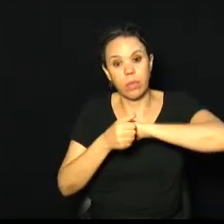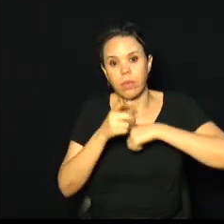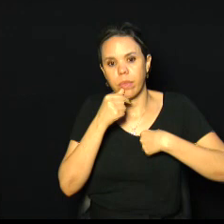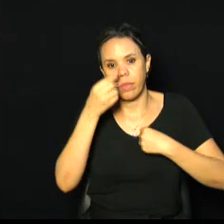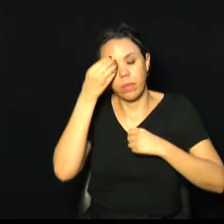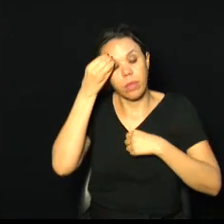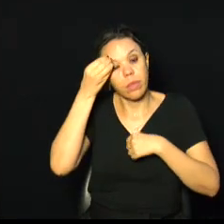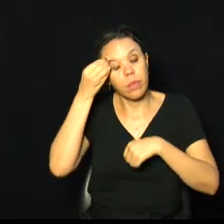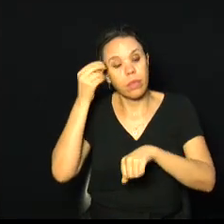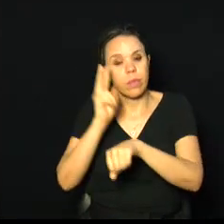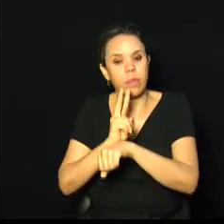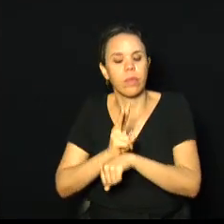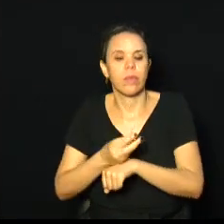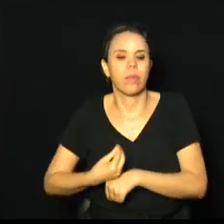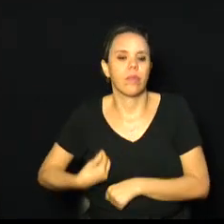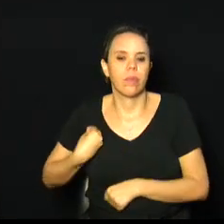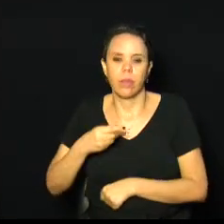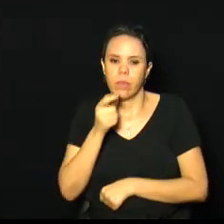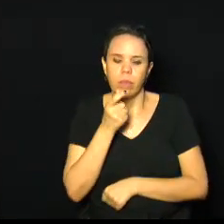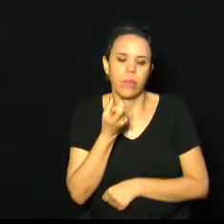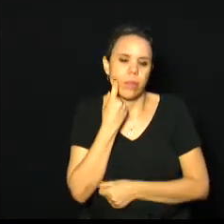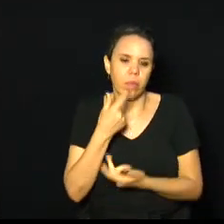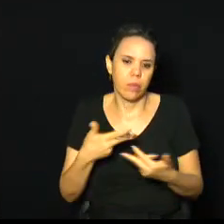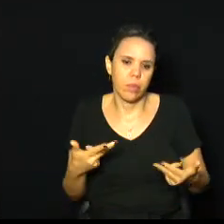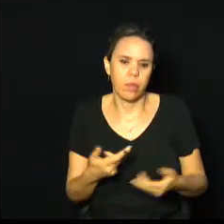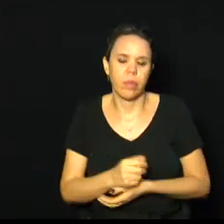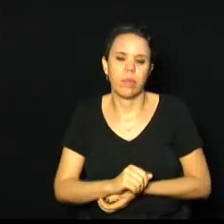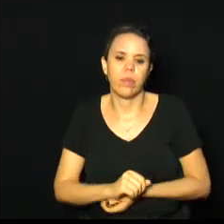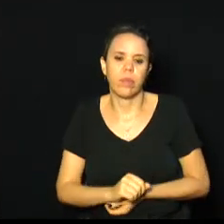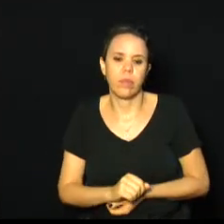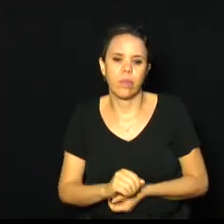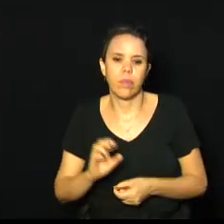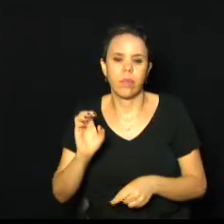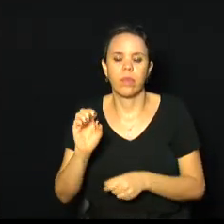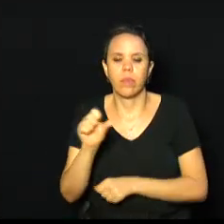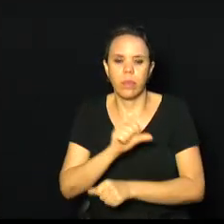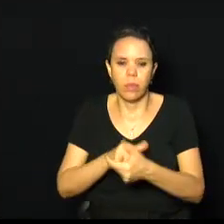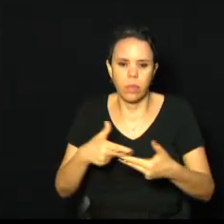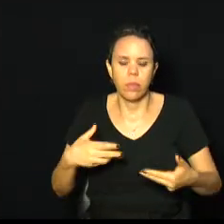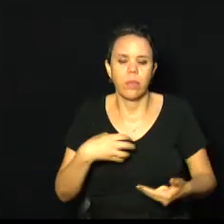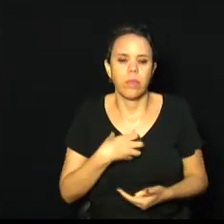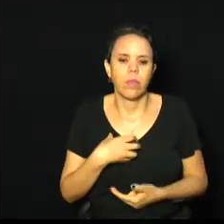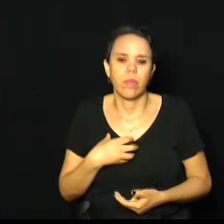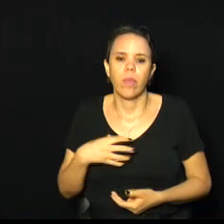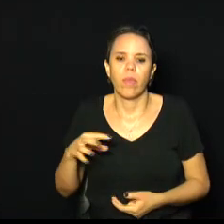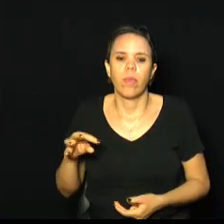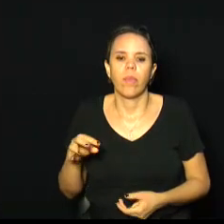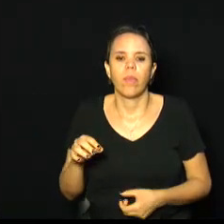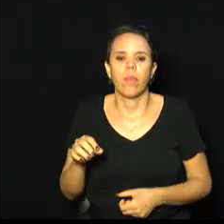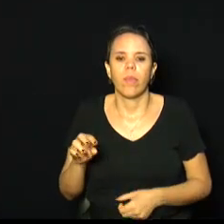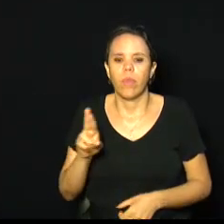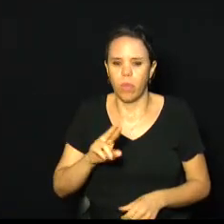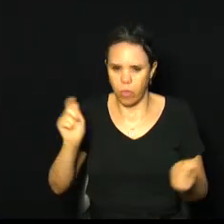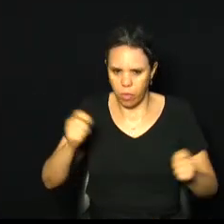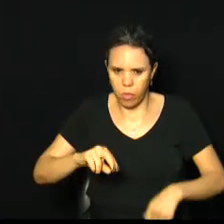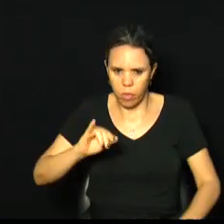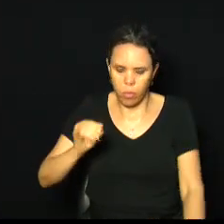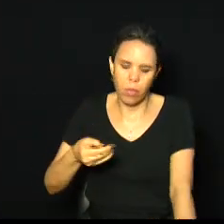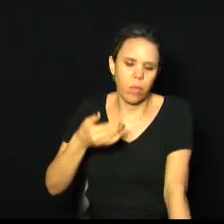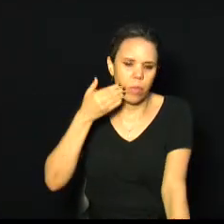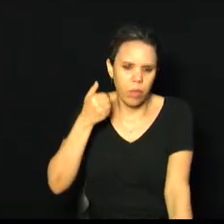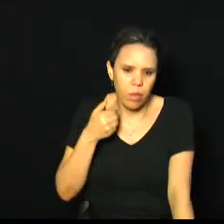para proteção da vida aquática, IVA, índice do estado trófico, que é condições de uso, índice